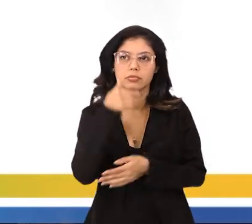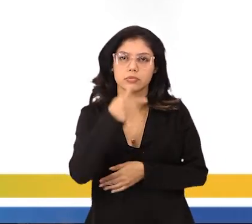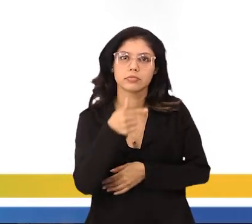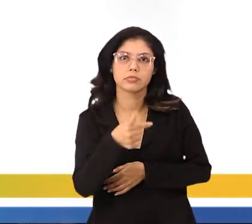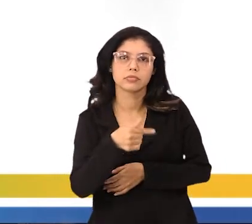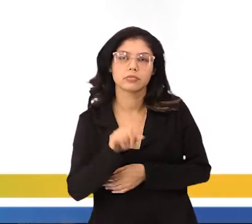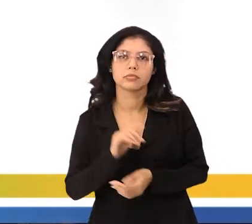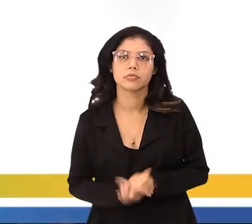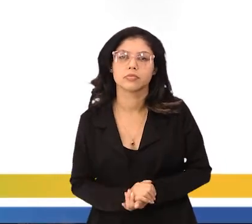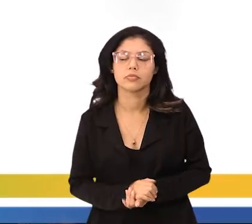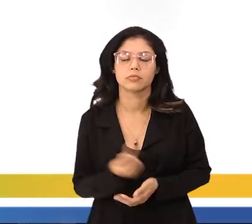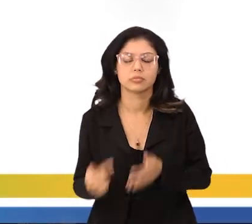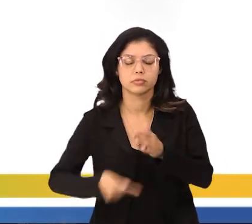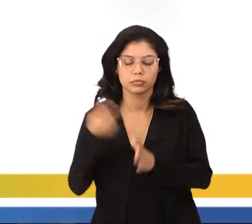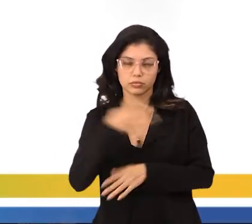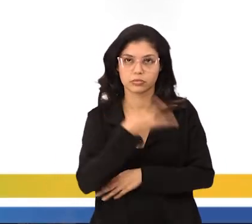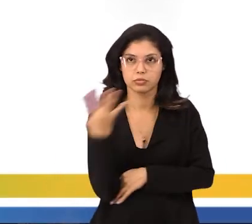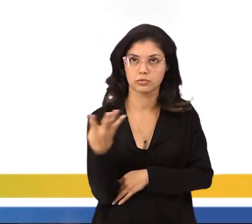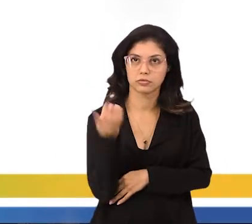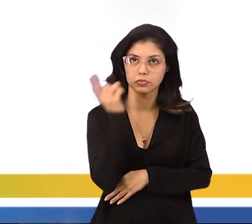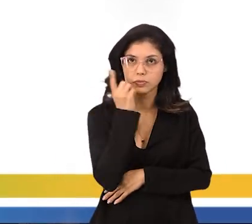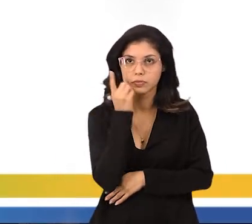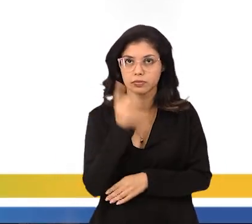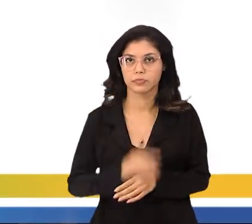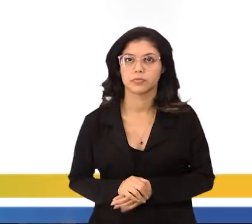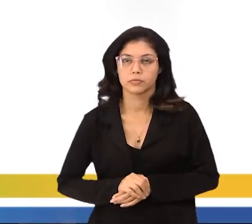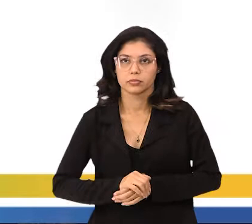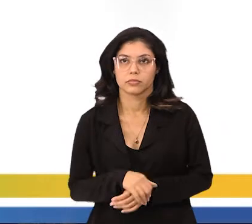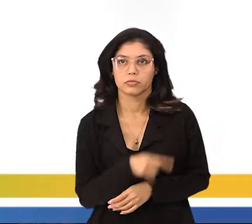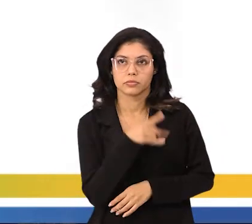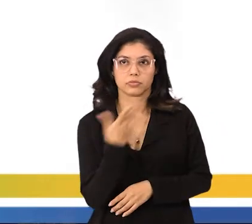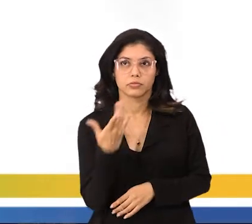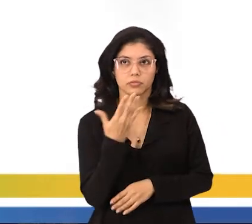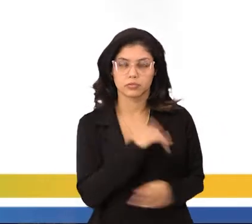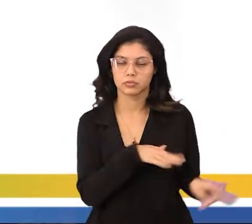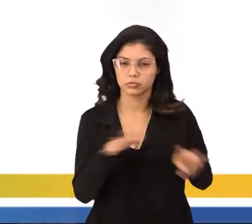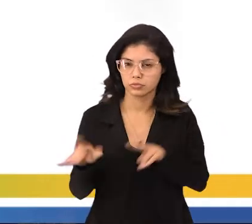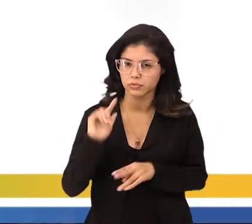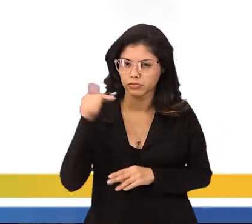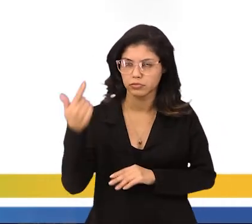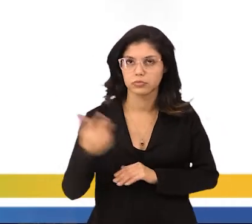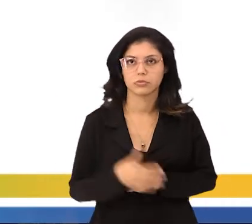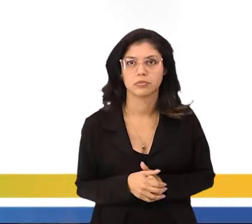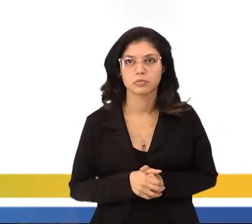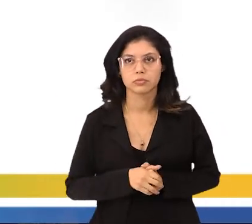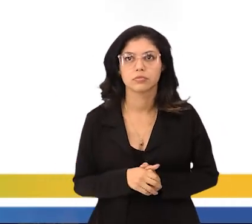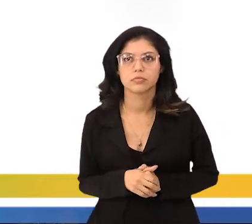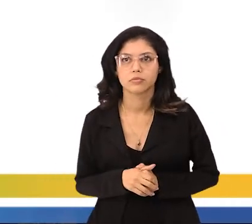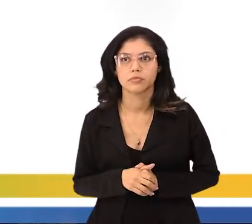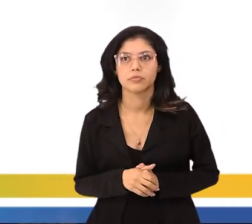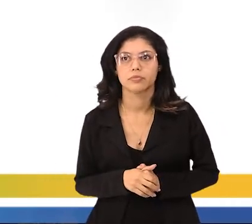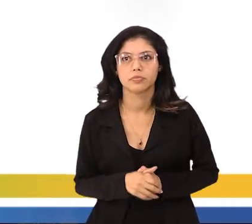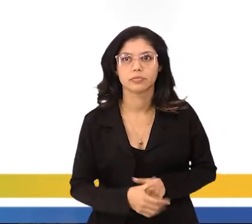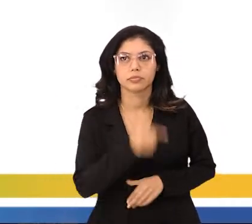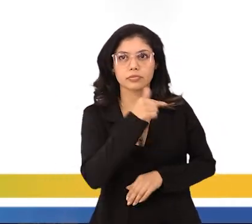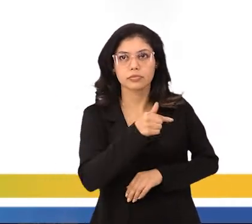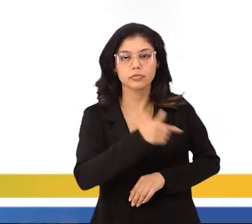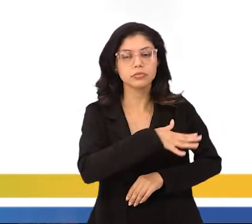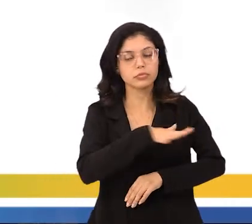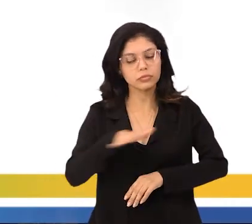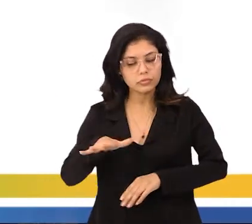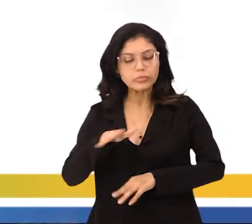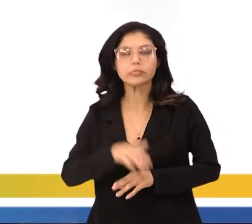remédio, 7 vezes ao dia. Quantas gotas ela tomará? Ou seja, ela toma em 7